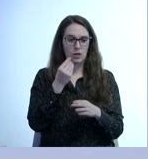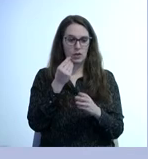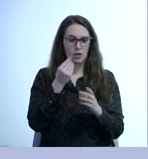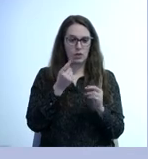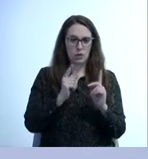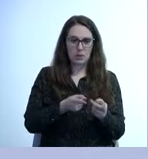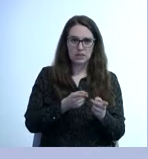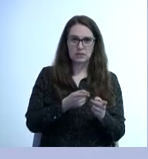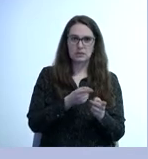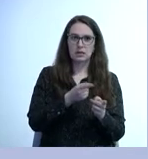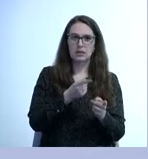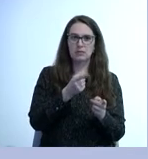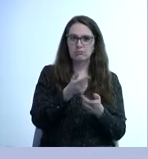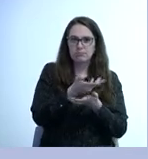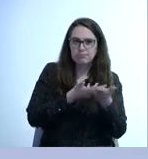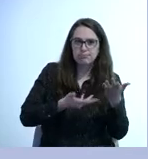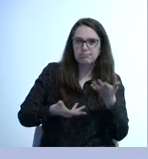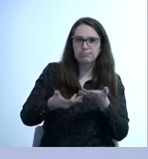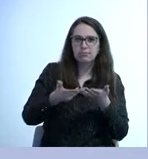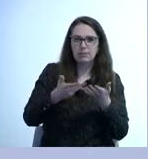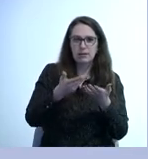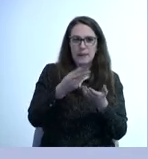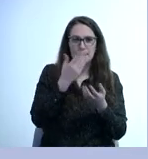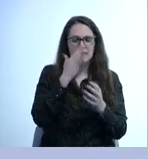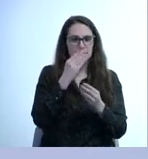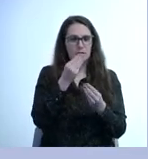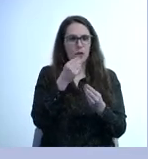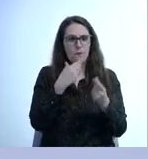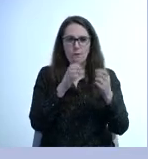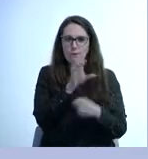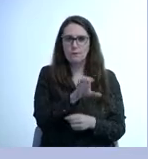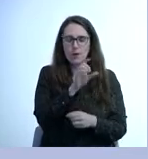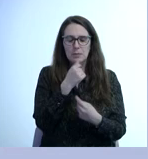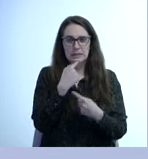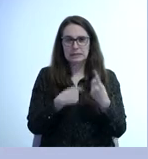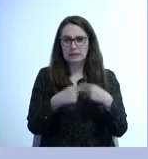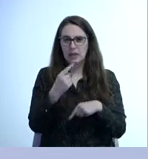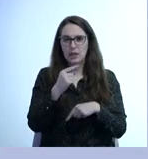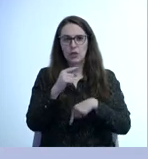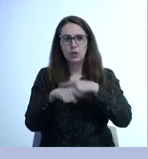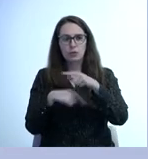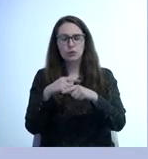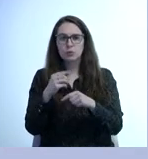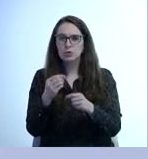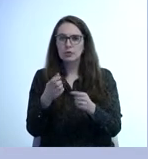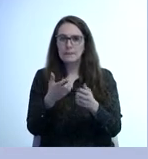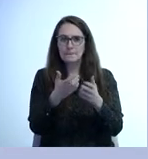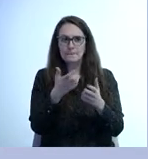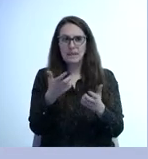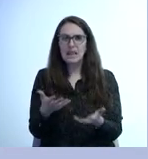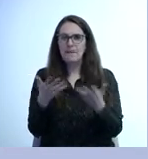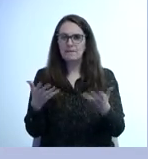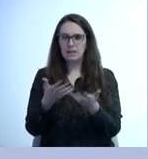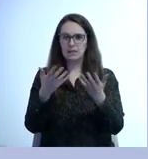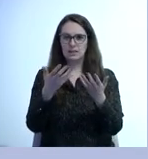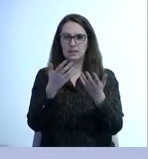certa compacticidade da forma, mas que ao mesmo tempo aspira a uma enorme leveza da forma.